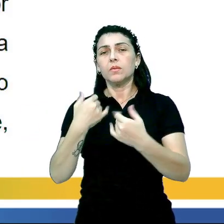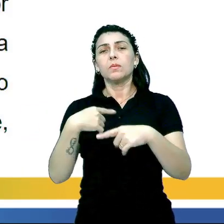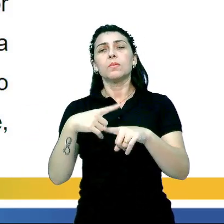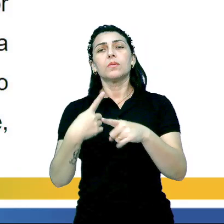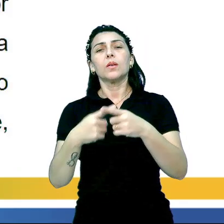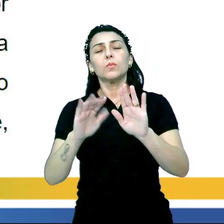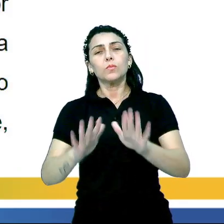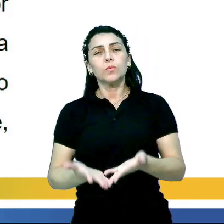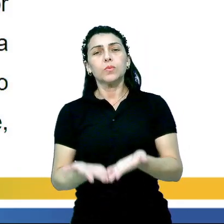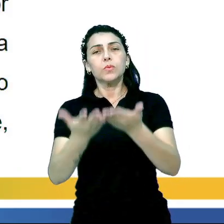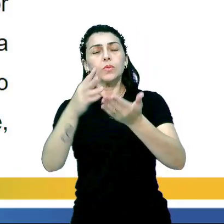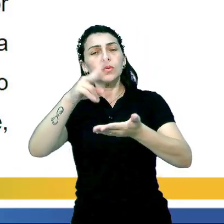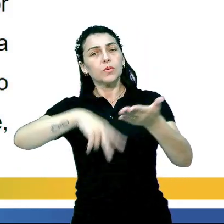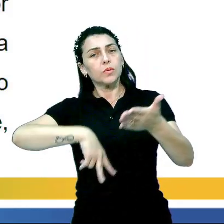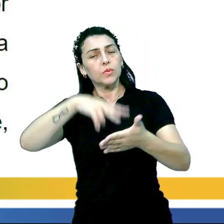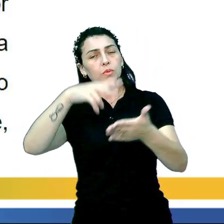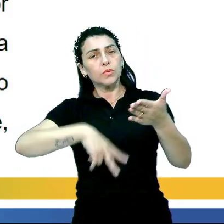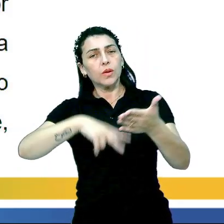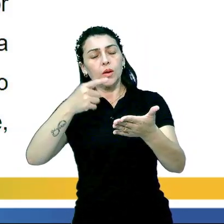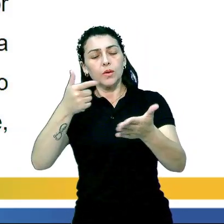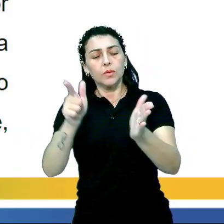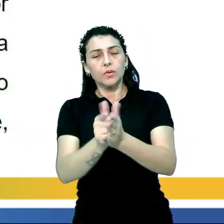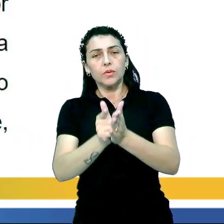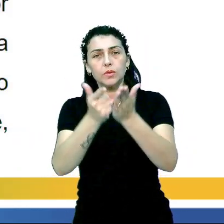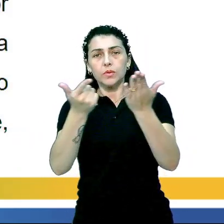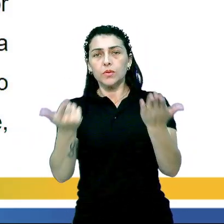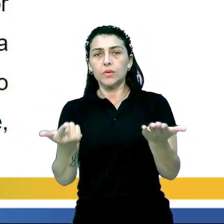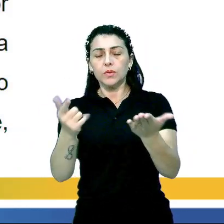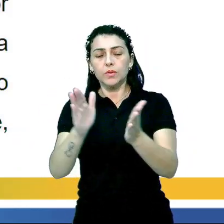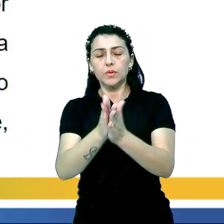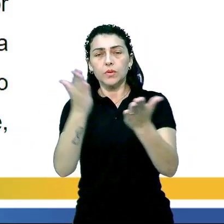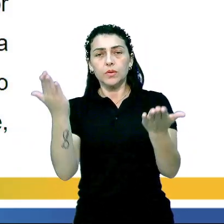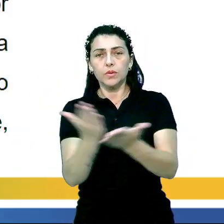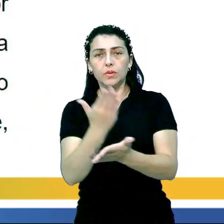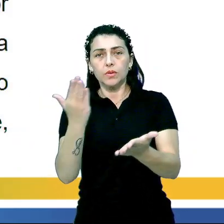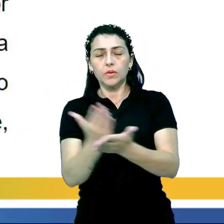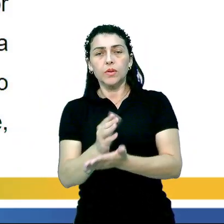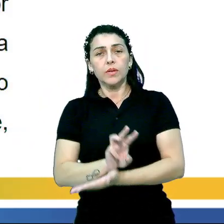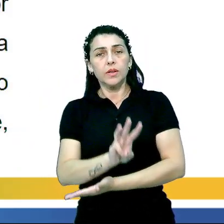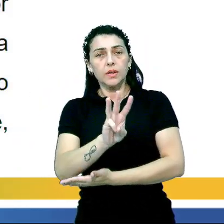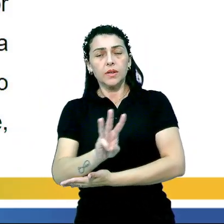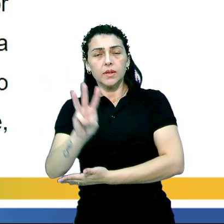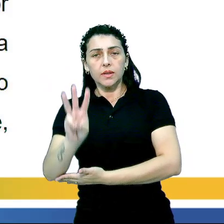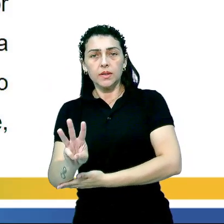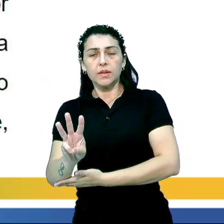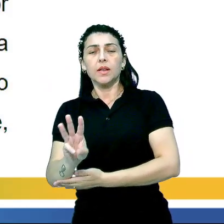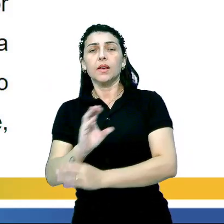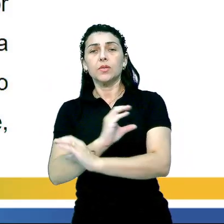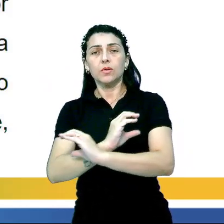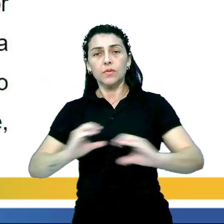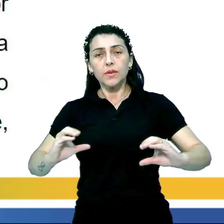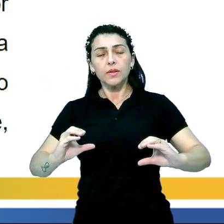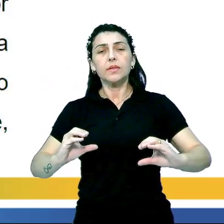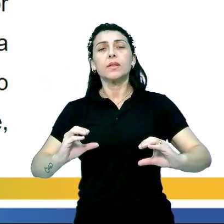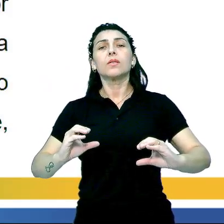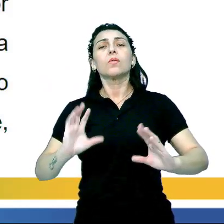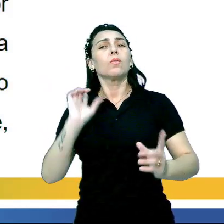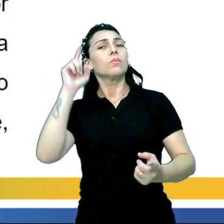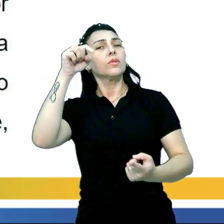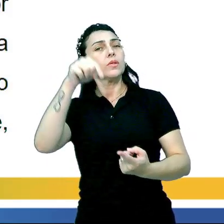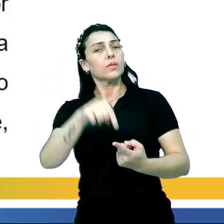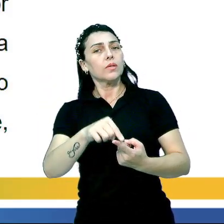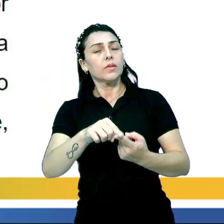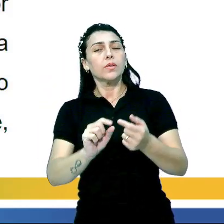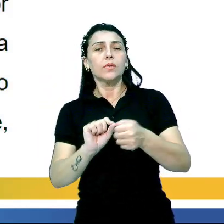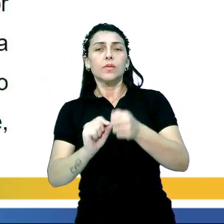do incentivo à leitura de jornais, livros e sites confiáveis, com a finalidade